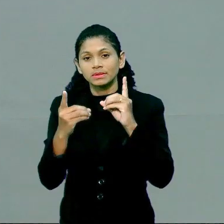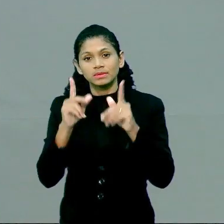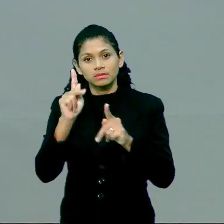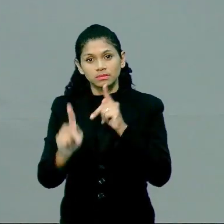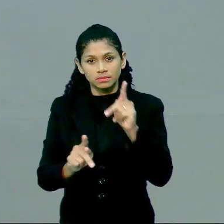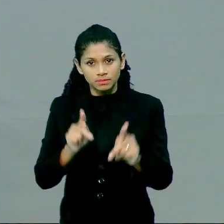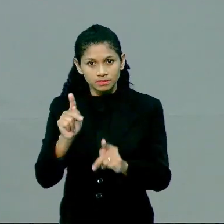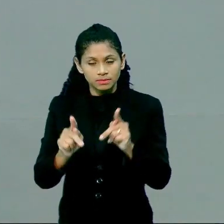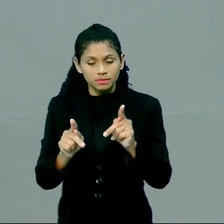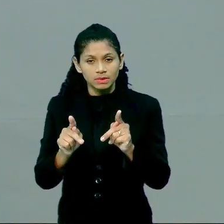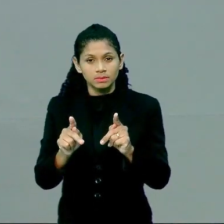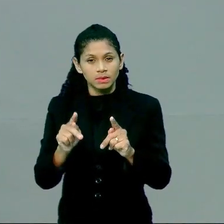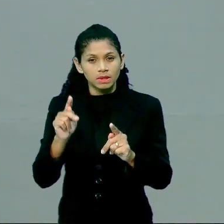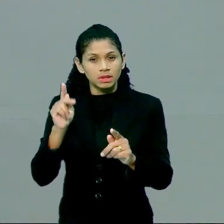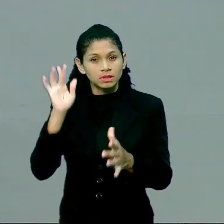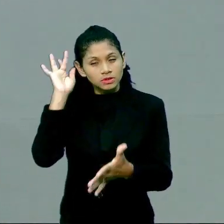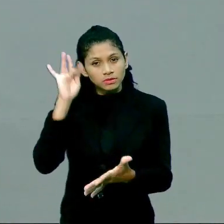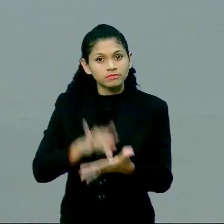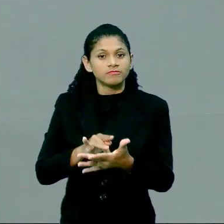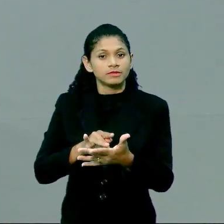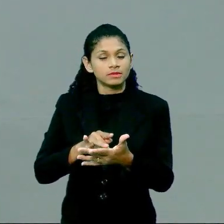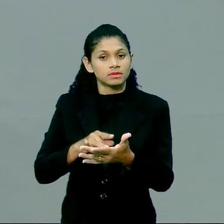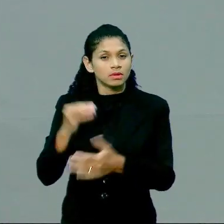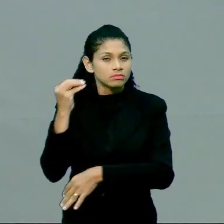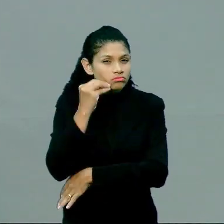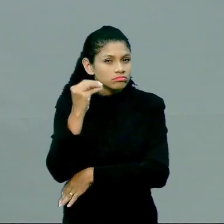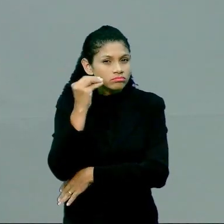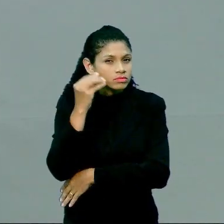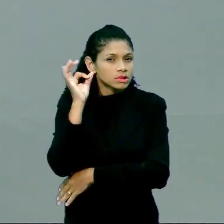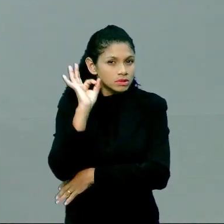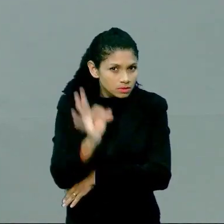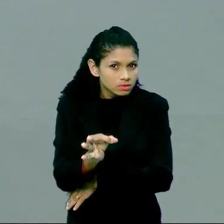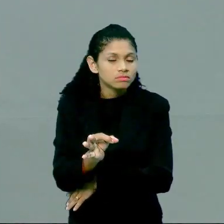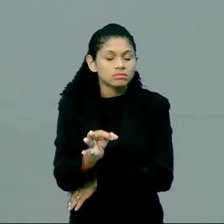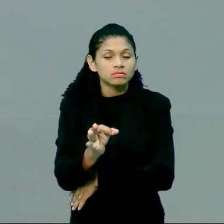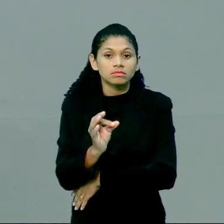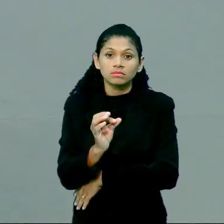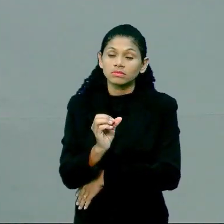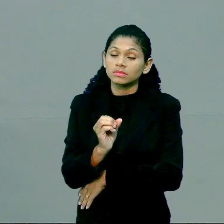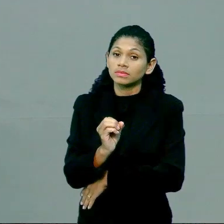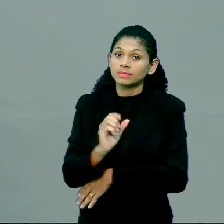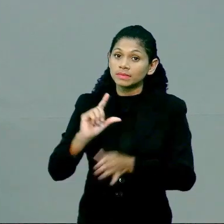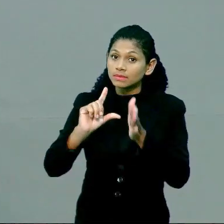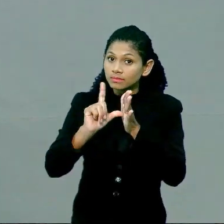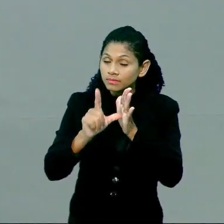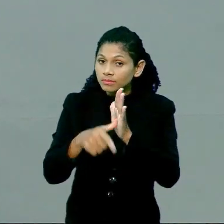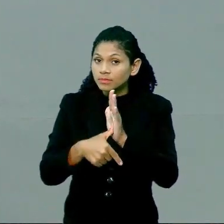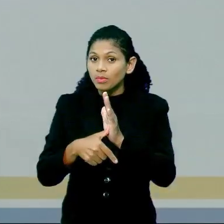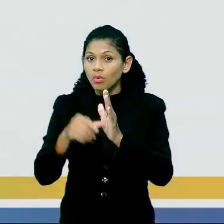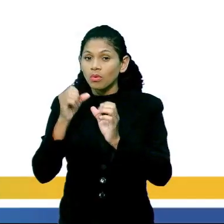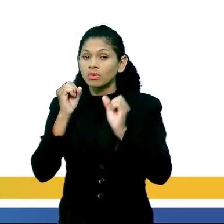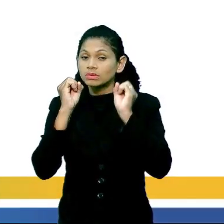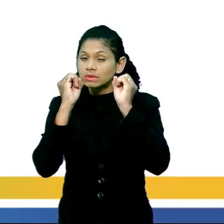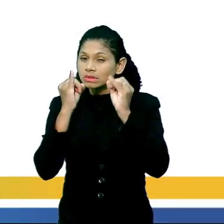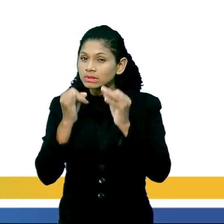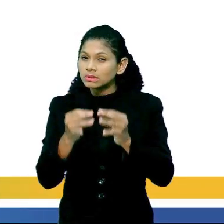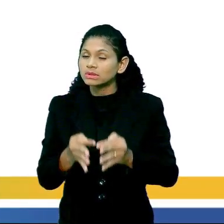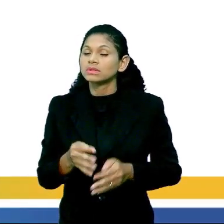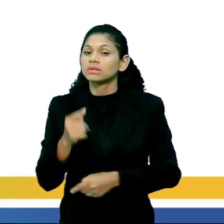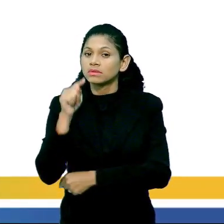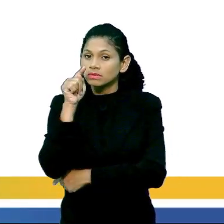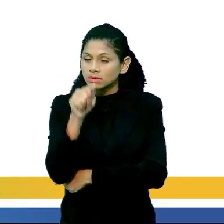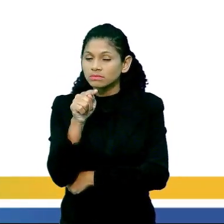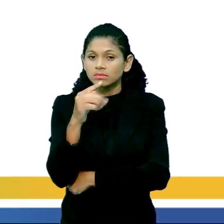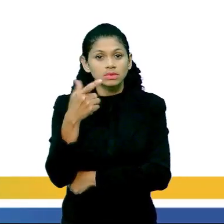ir de Fato né a gente tentar acertar tenho certeza que após a explicação você vai conseguir Então vai vai